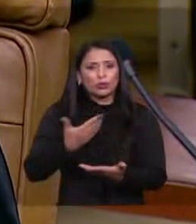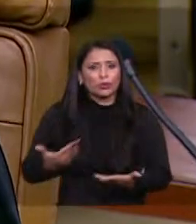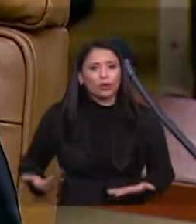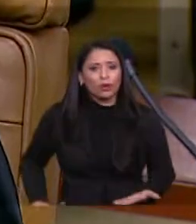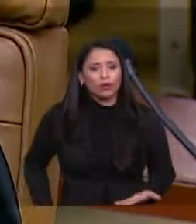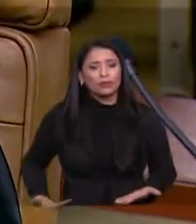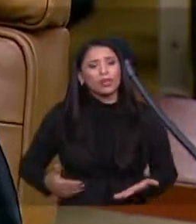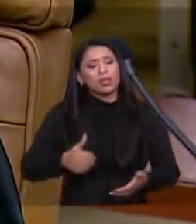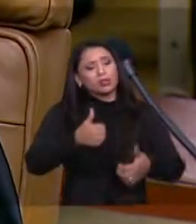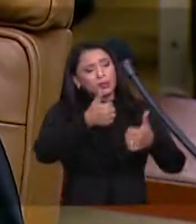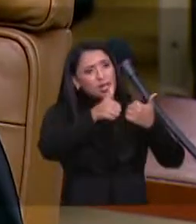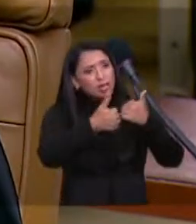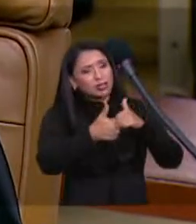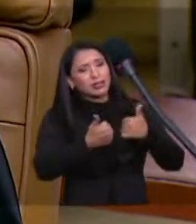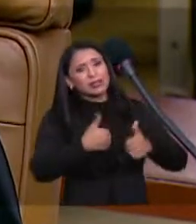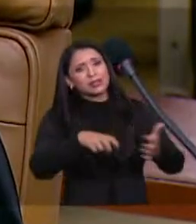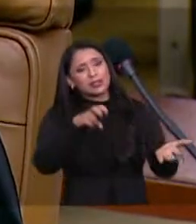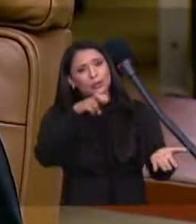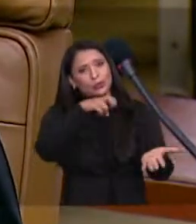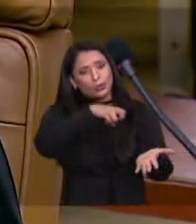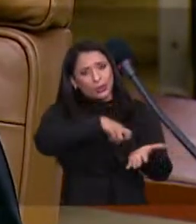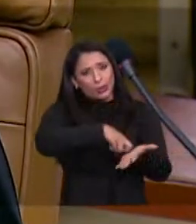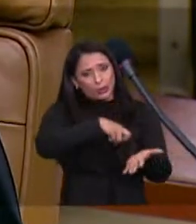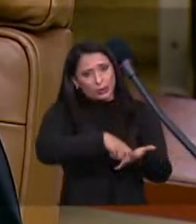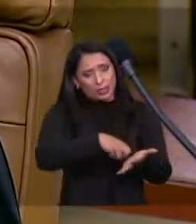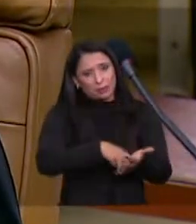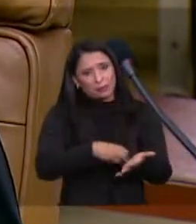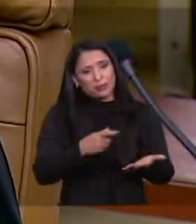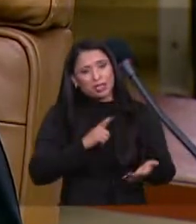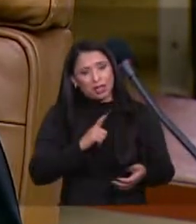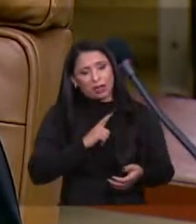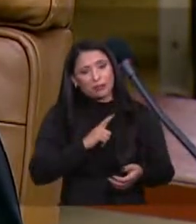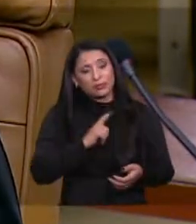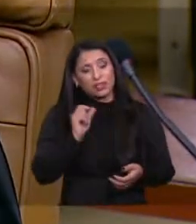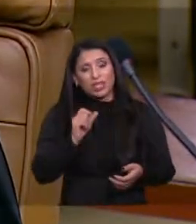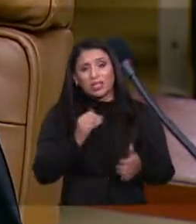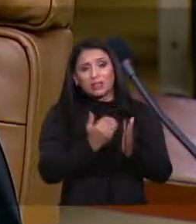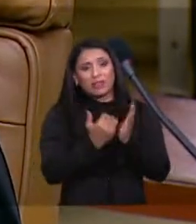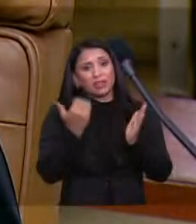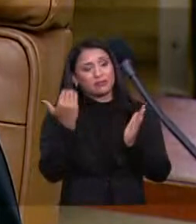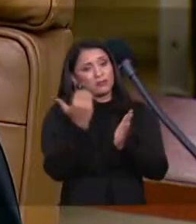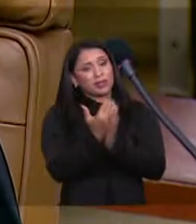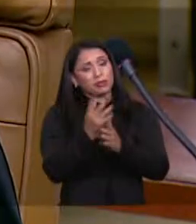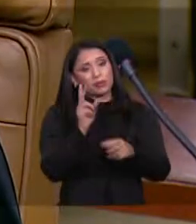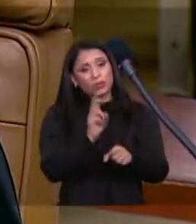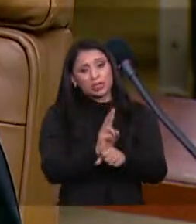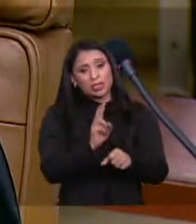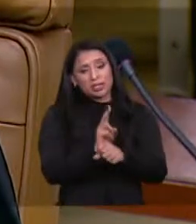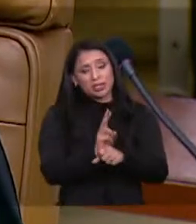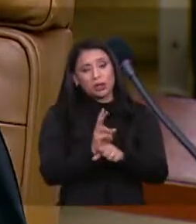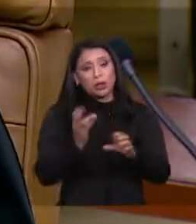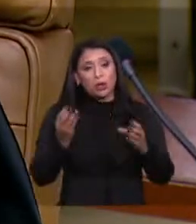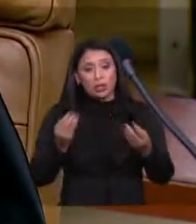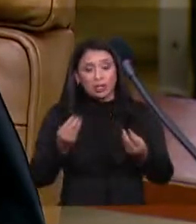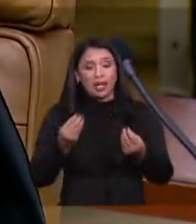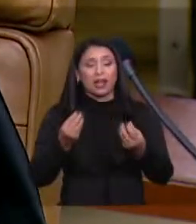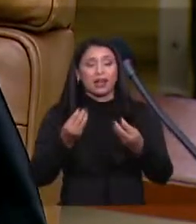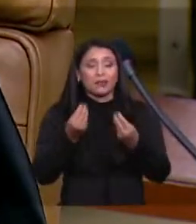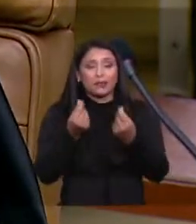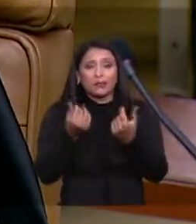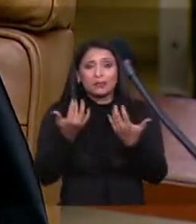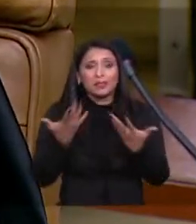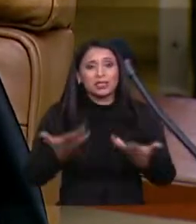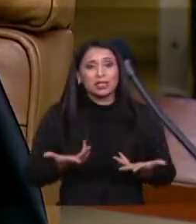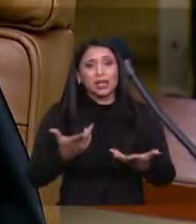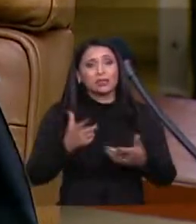pela Norma penal e análise a qual transborda o âmbito de proteção previsto de forma abstrata pelo legislador ordinário e